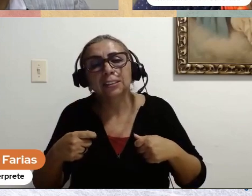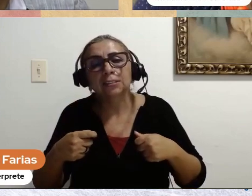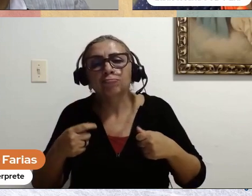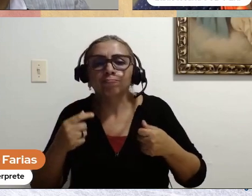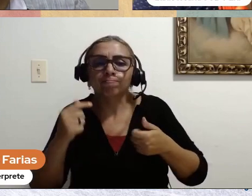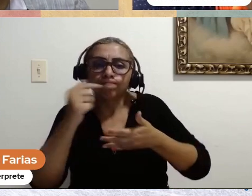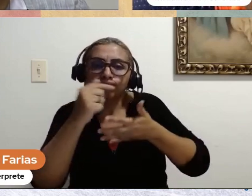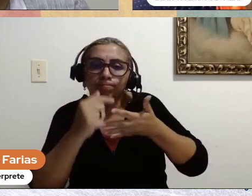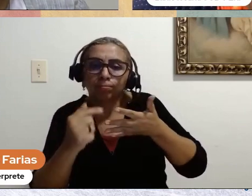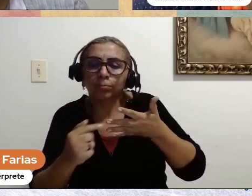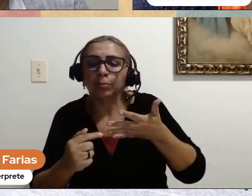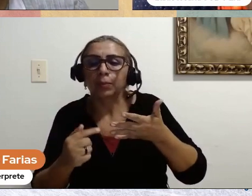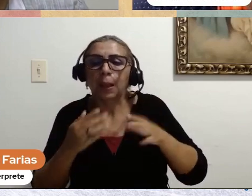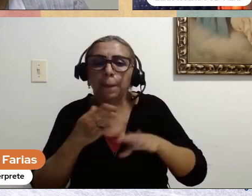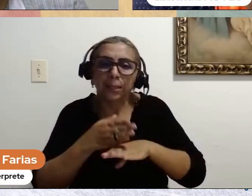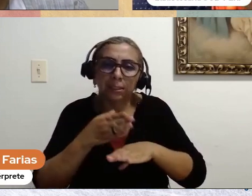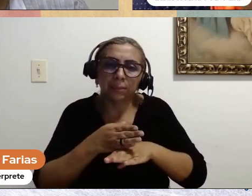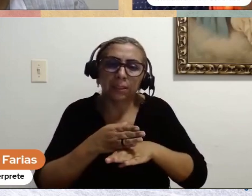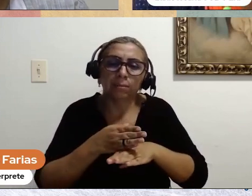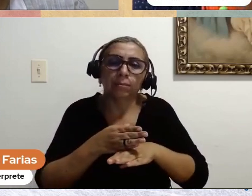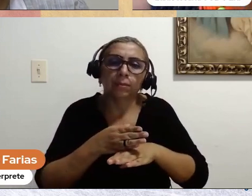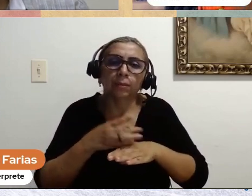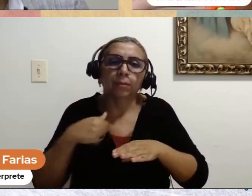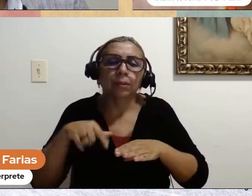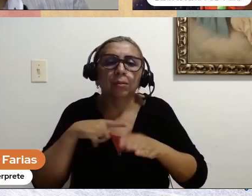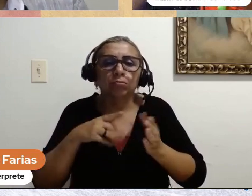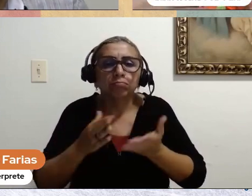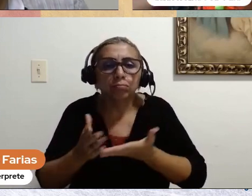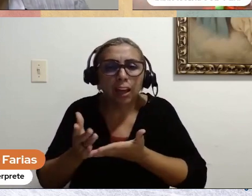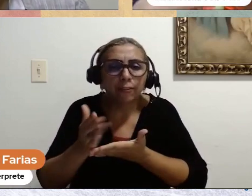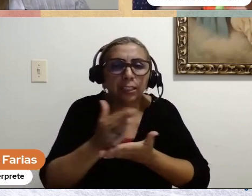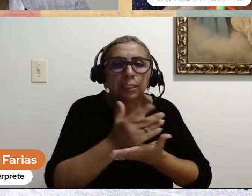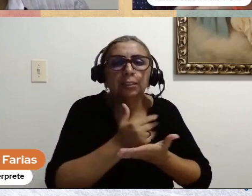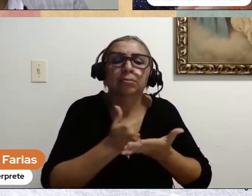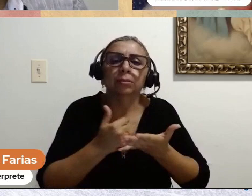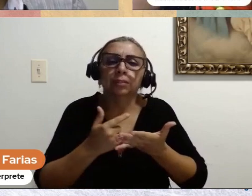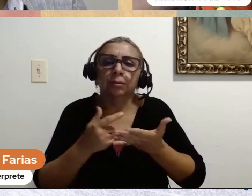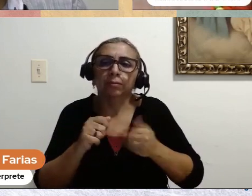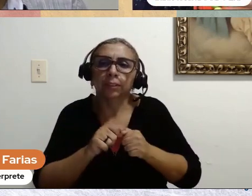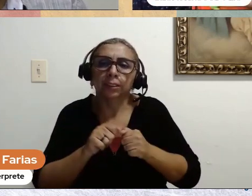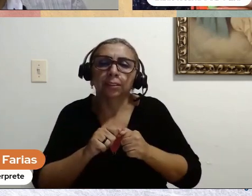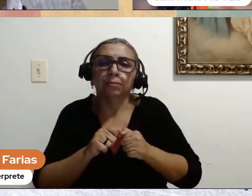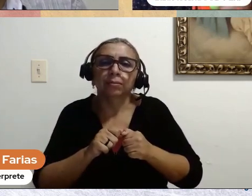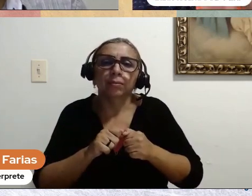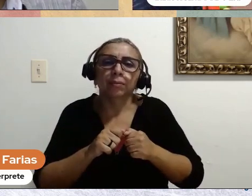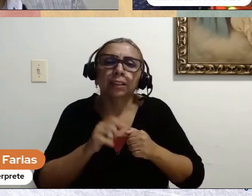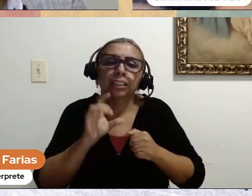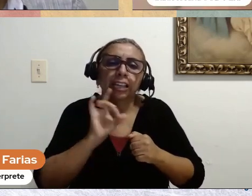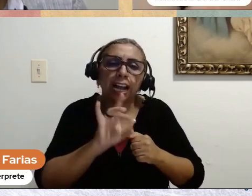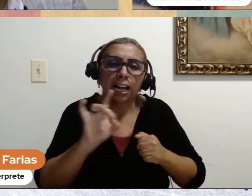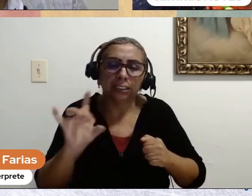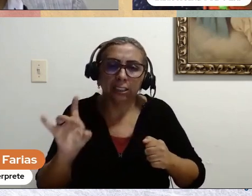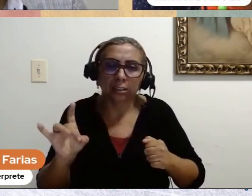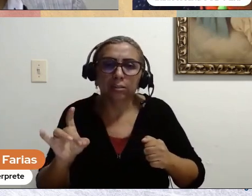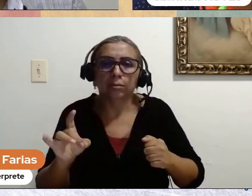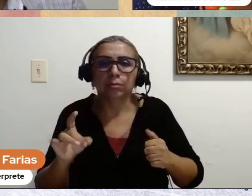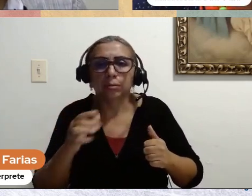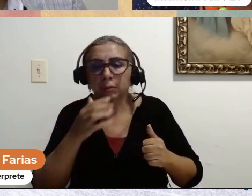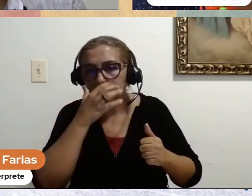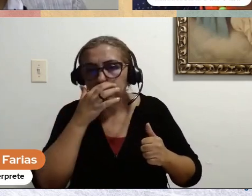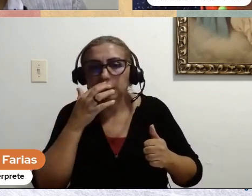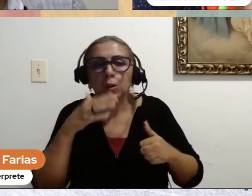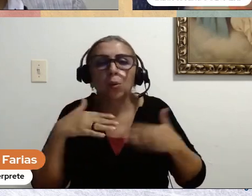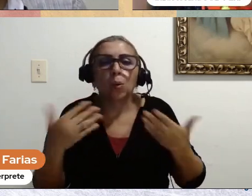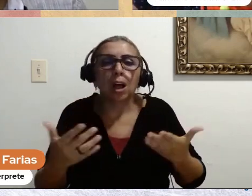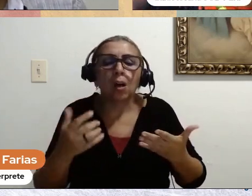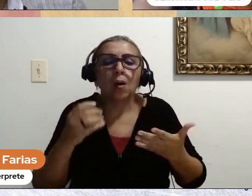ele participar do meu levantamento. Né? Nós fazemos um levantamento de cada um. Double Core fez um levantamento. Quais são os elementos